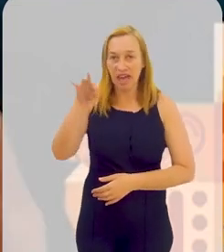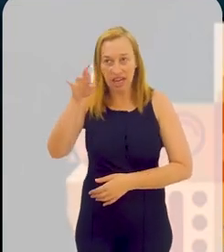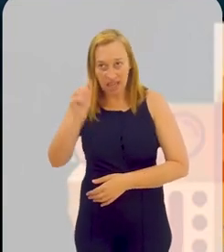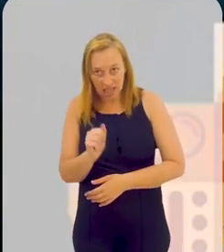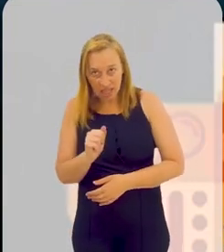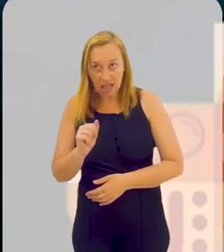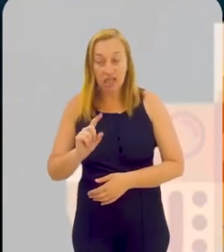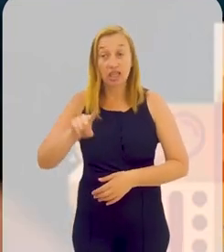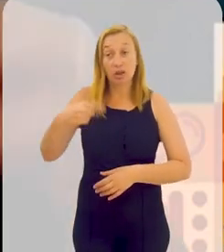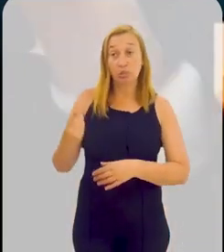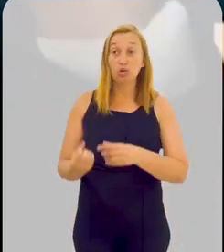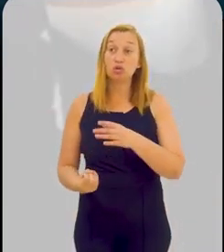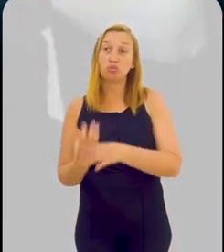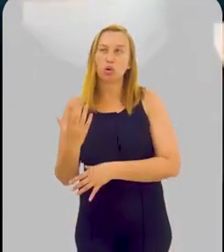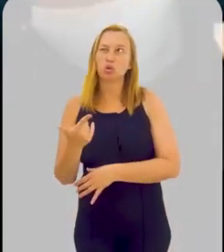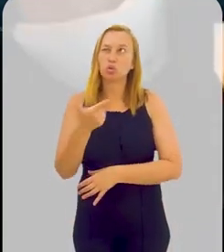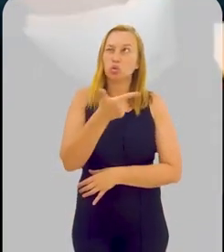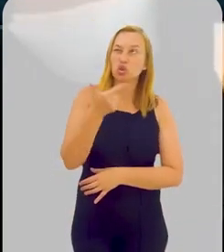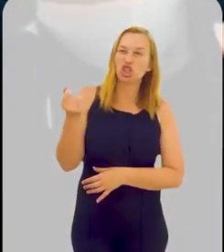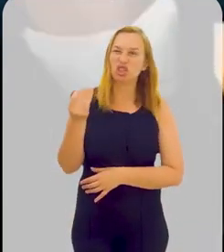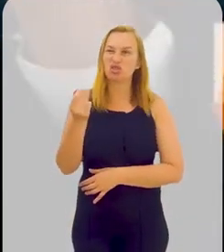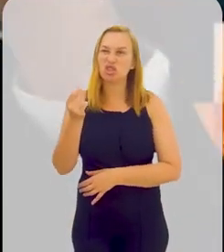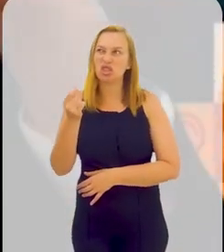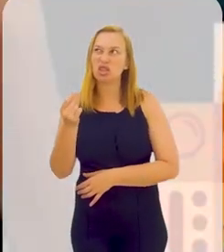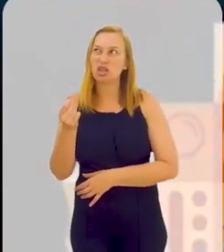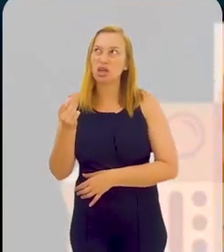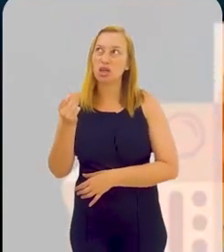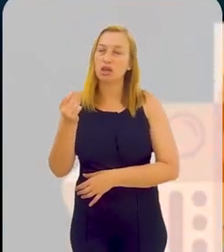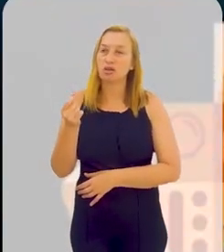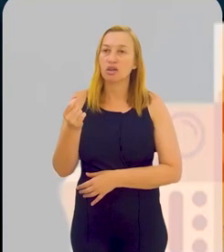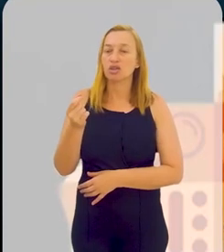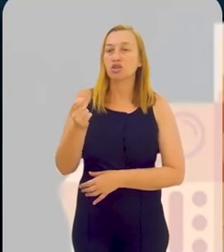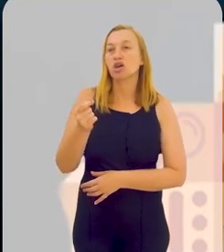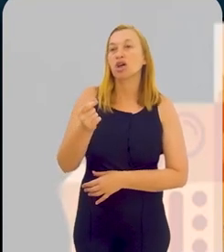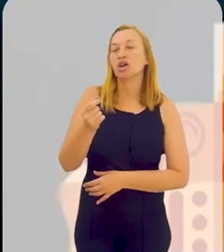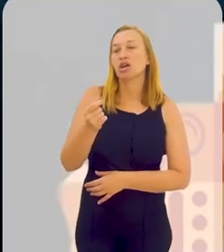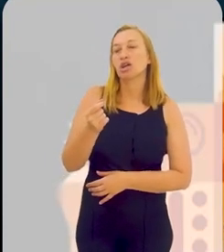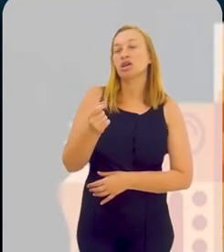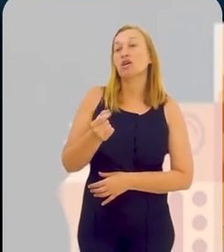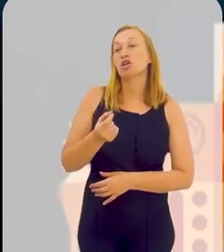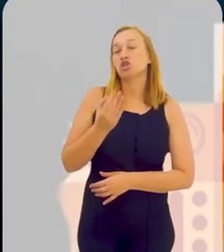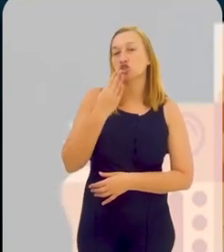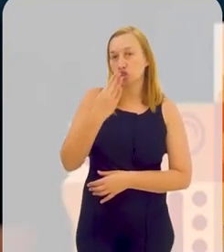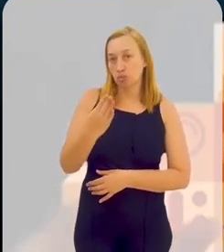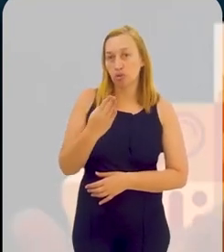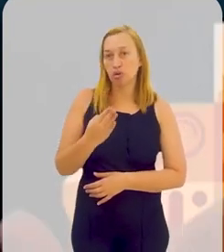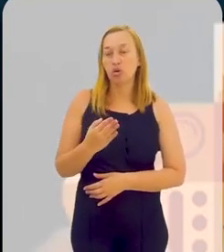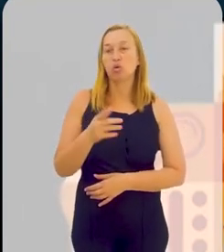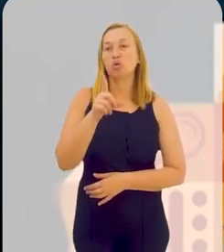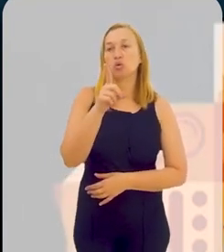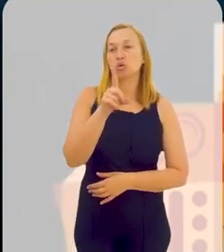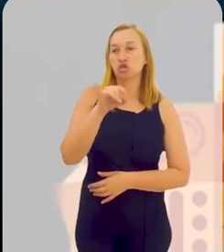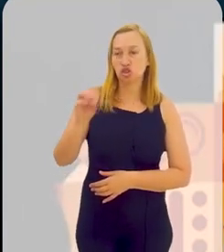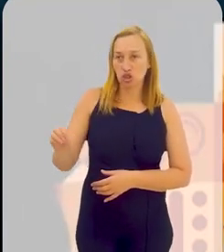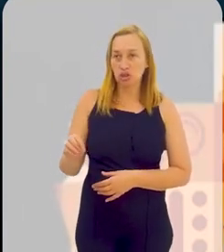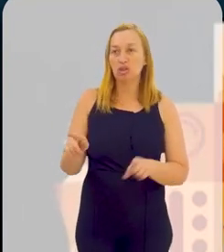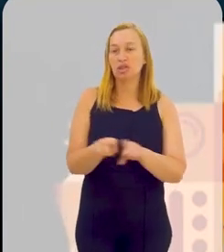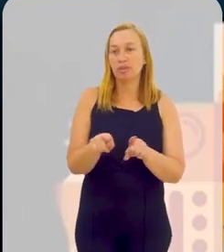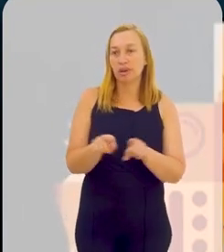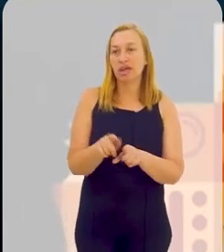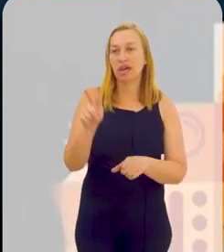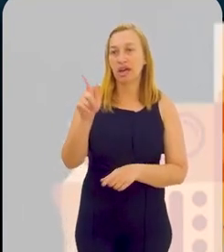é refinado, e aí se produz 220 tipos de subprodutos, né? O diesel e a gasolina são os